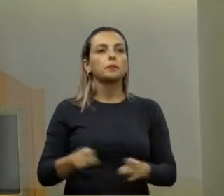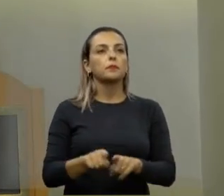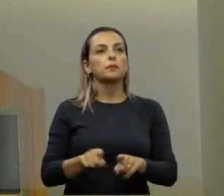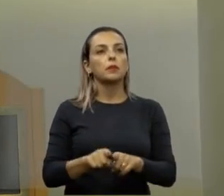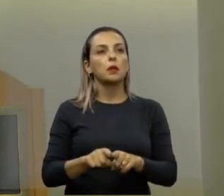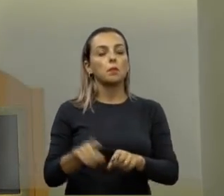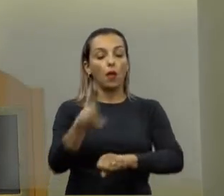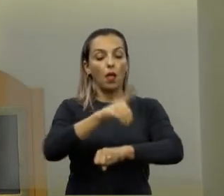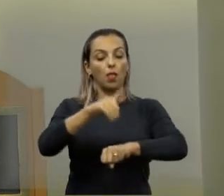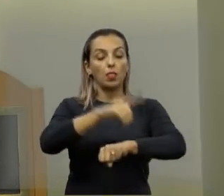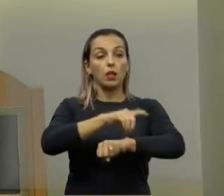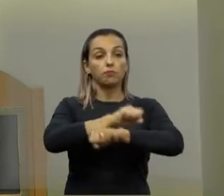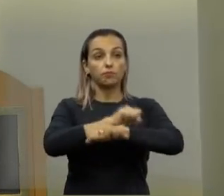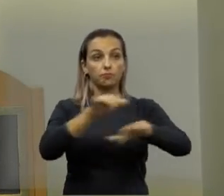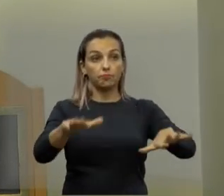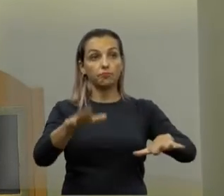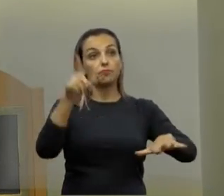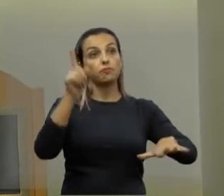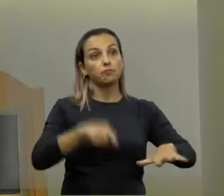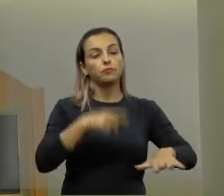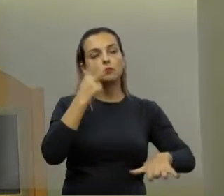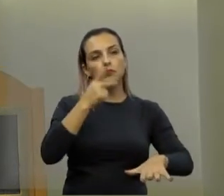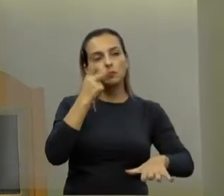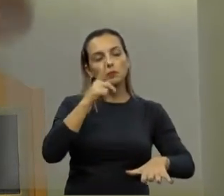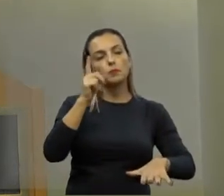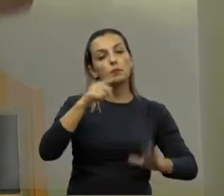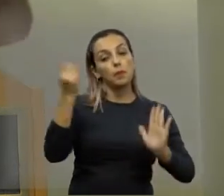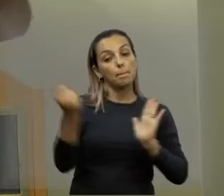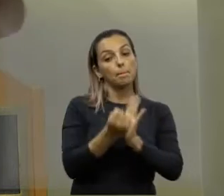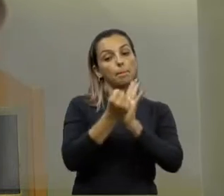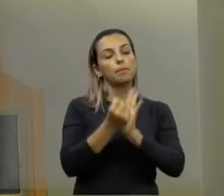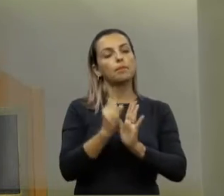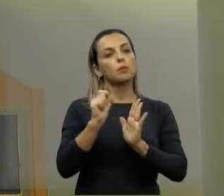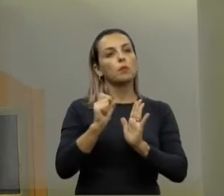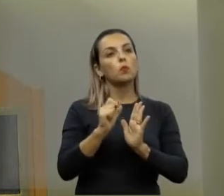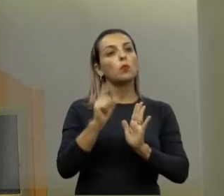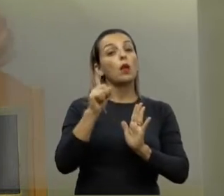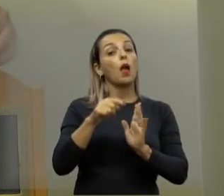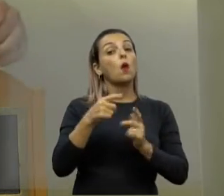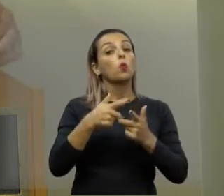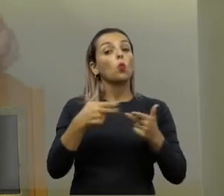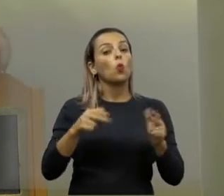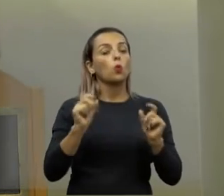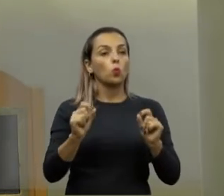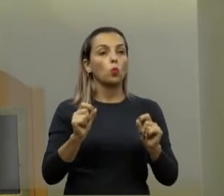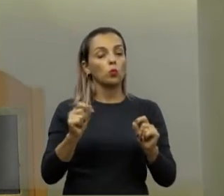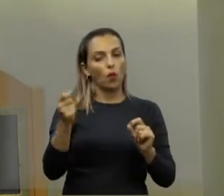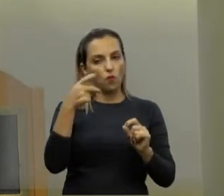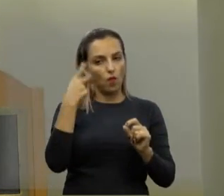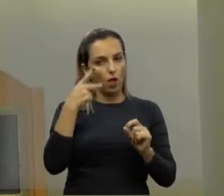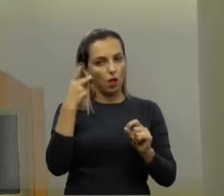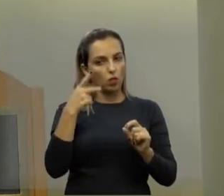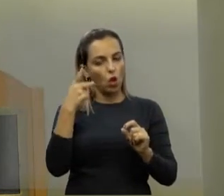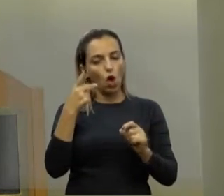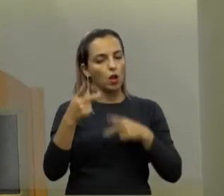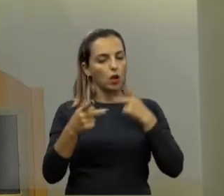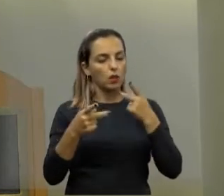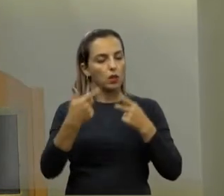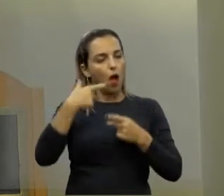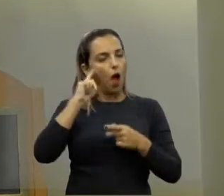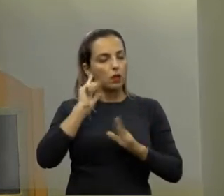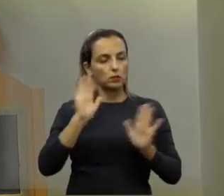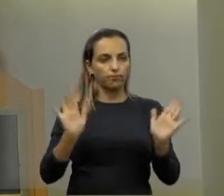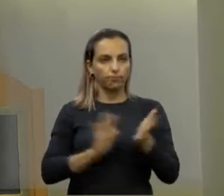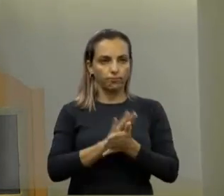essa questão da epidemia de dengue muito foi falado aqui na sessão eu gostaria de registrar um elemento que eu acho que os outros vereadores não contemplaram